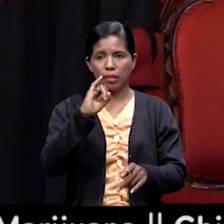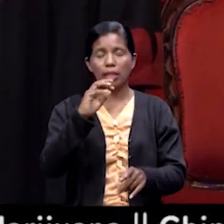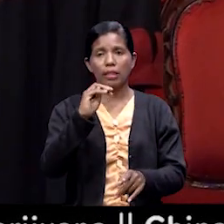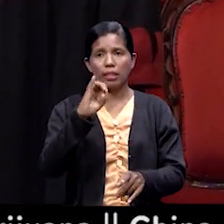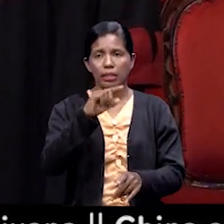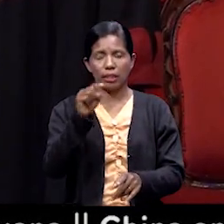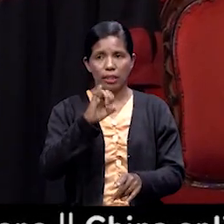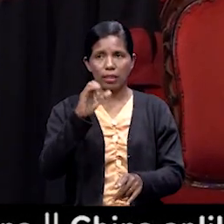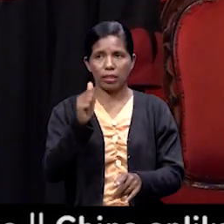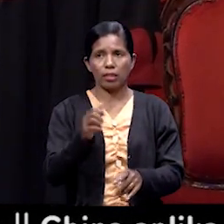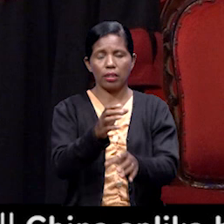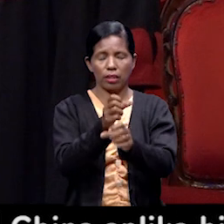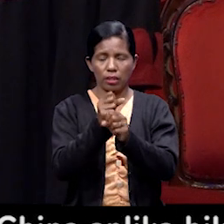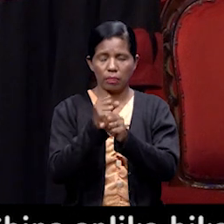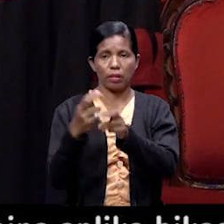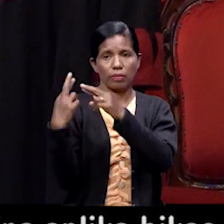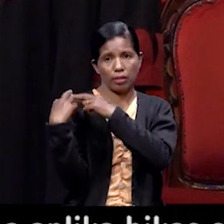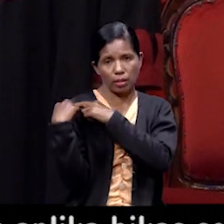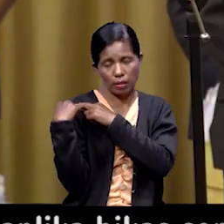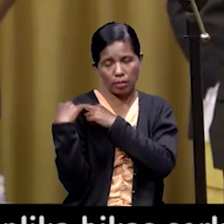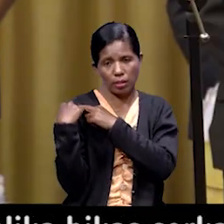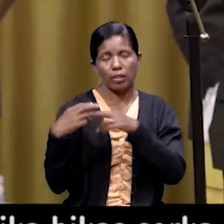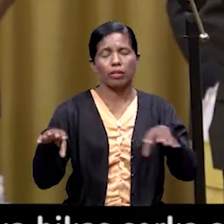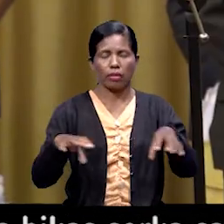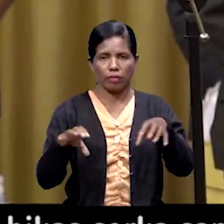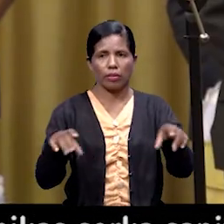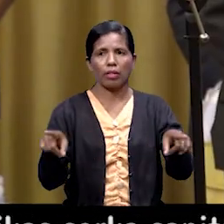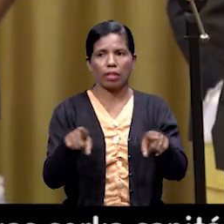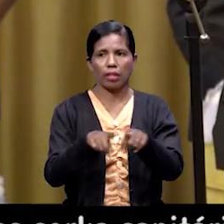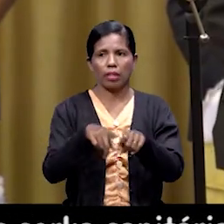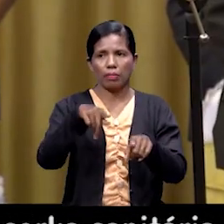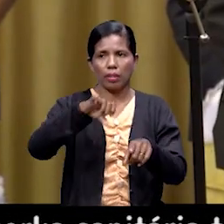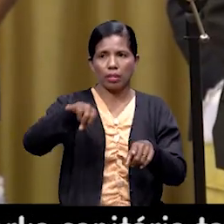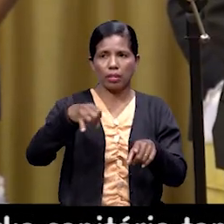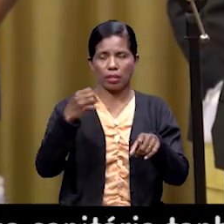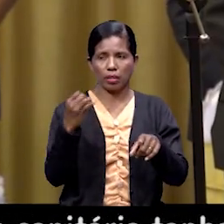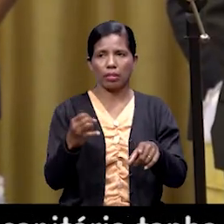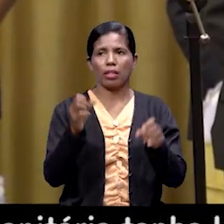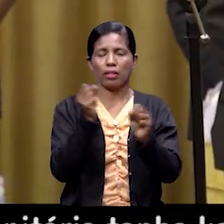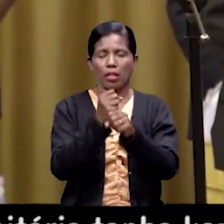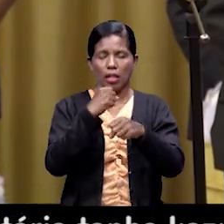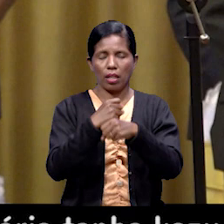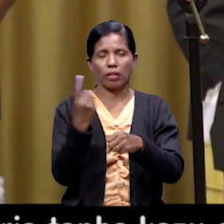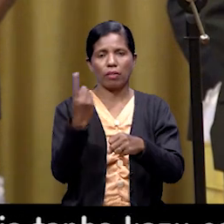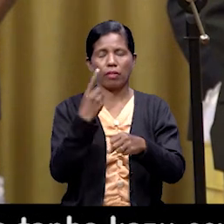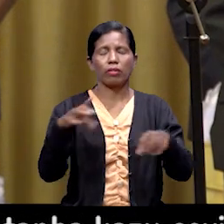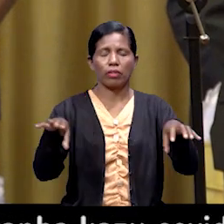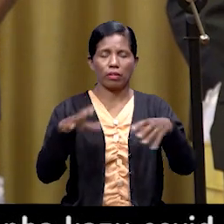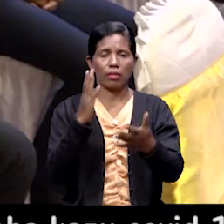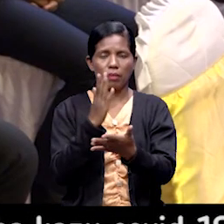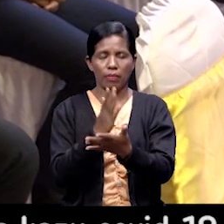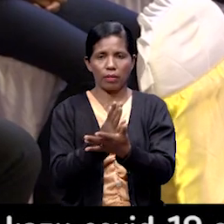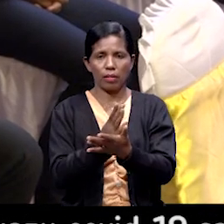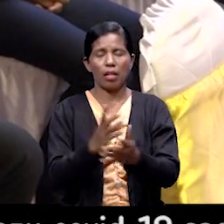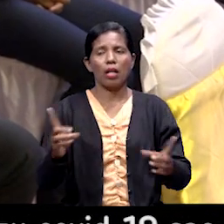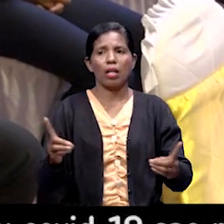Nebesimo Posse Husu Chefe Estado, Nudar Adjunta Procuradora-Geral da República, Atuhalau na Fátima Prevenção no Combate